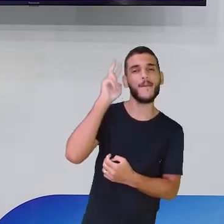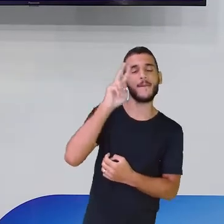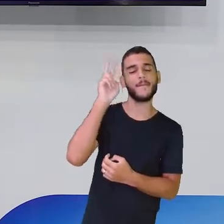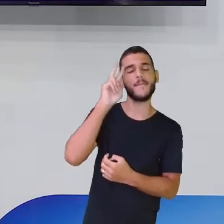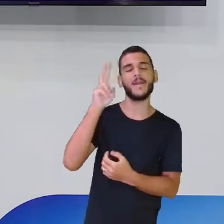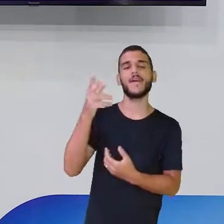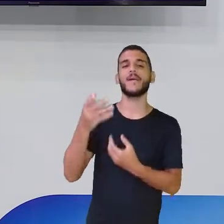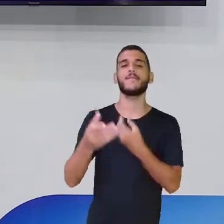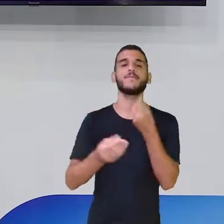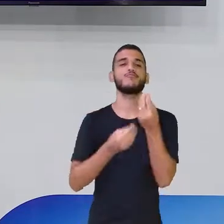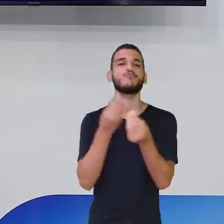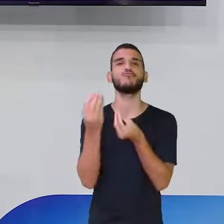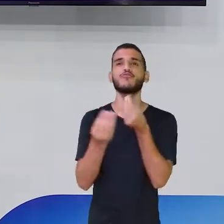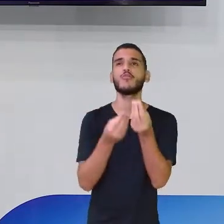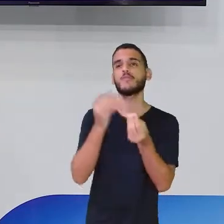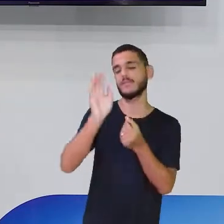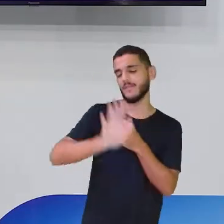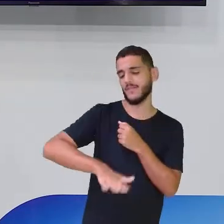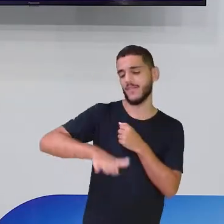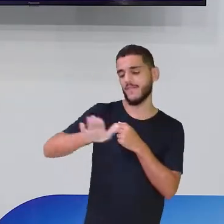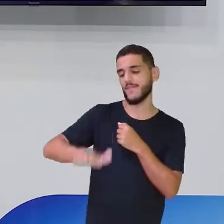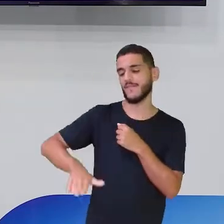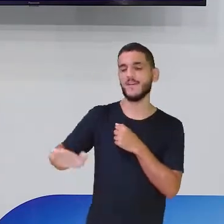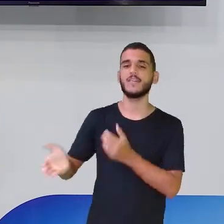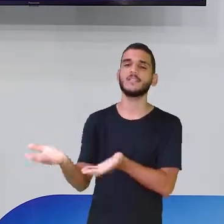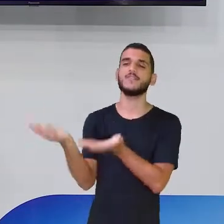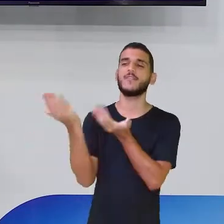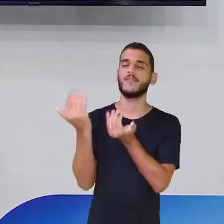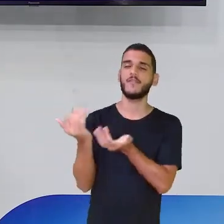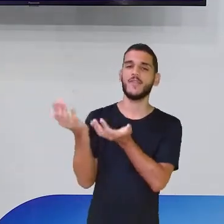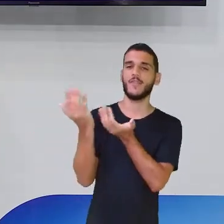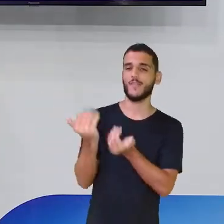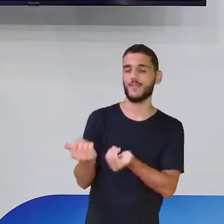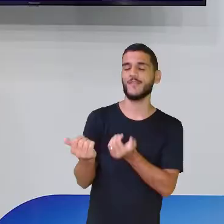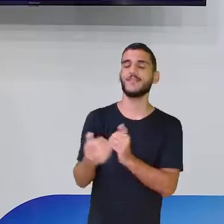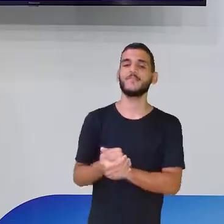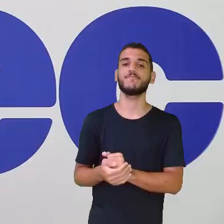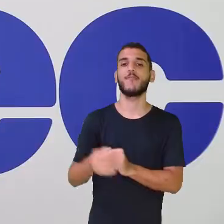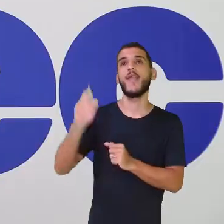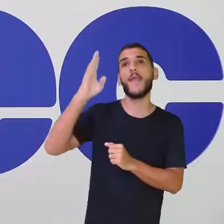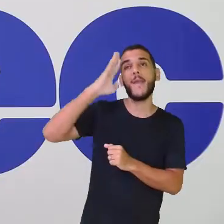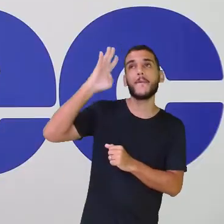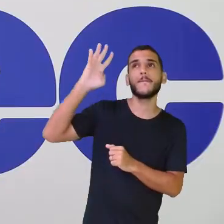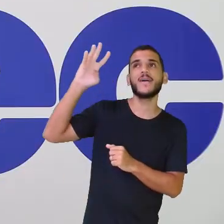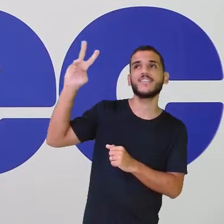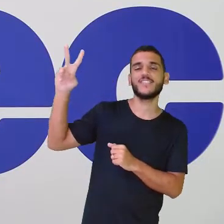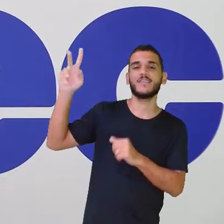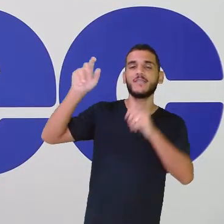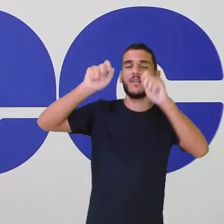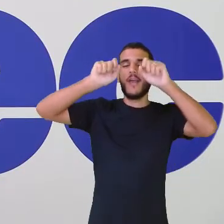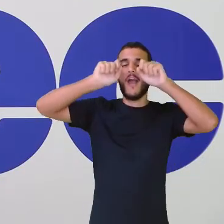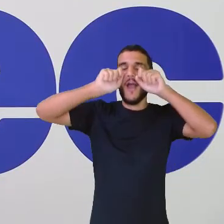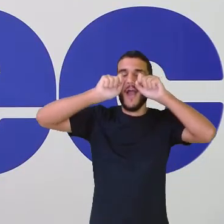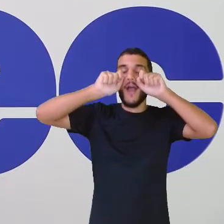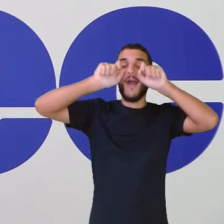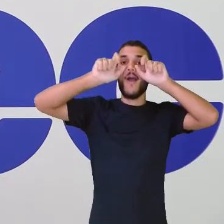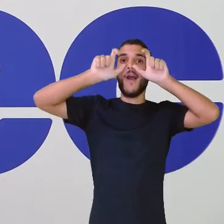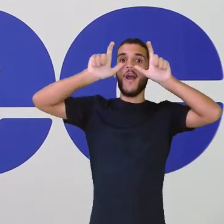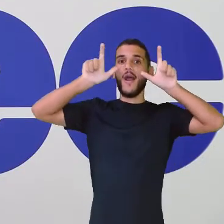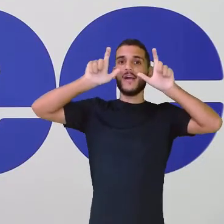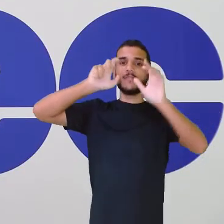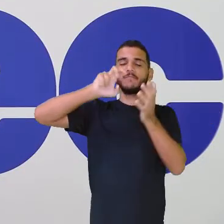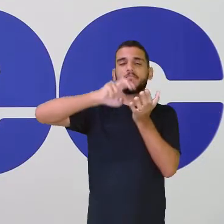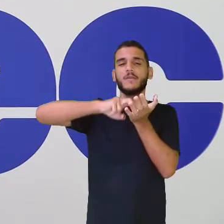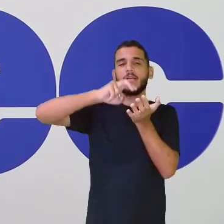sonhos, dos sonhos da nossa infância, da nossa juventude. Pois é, imagina aquele som gostoso de acordar de manhã com a sua mãe